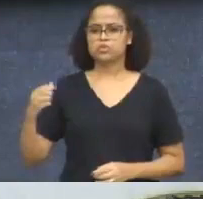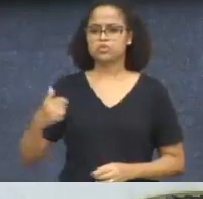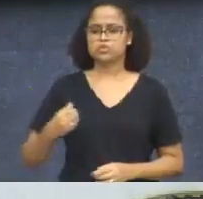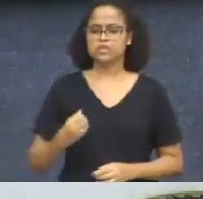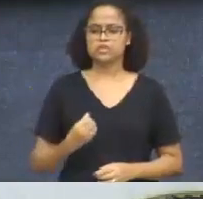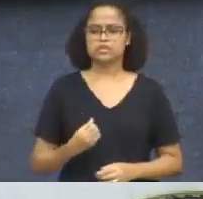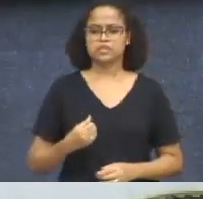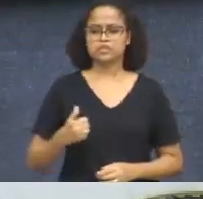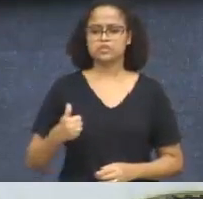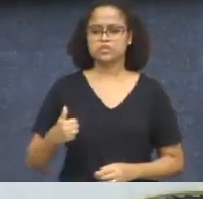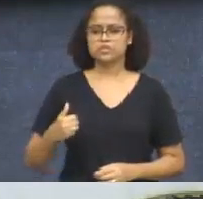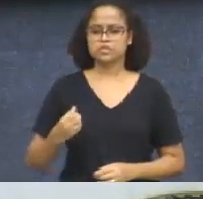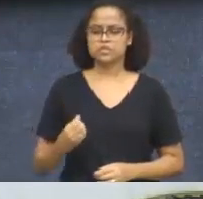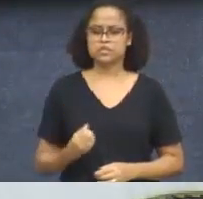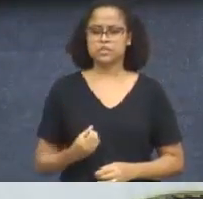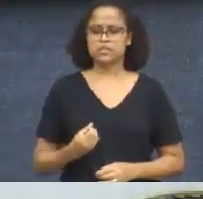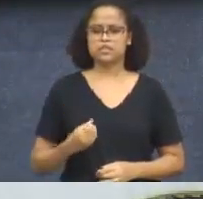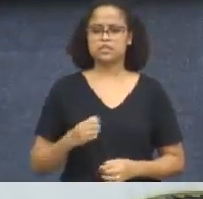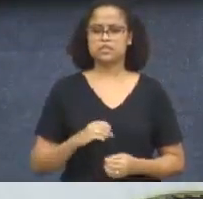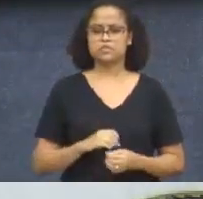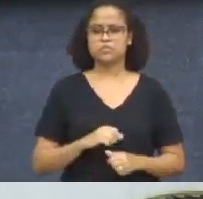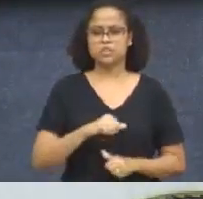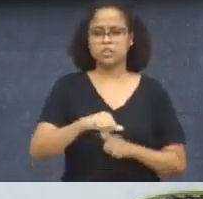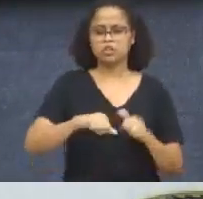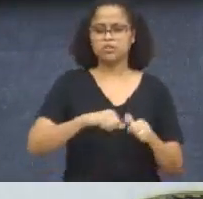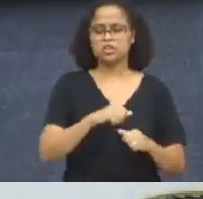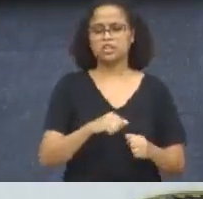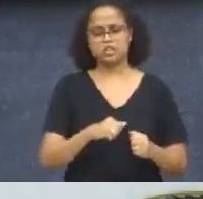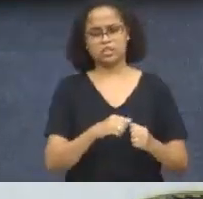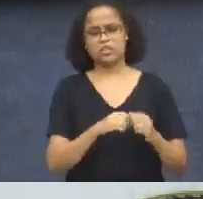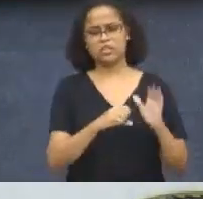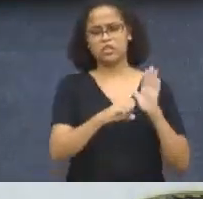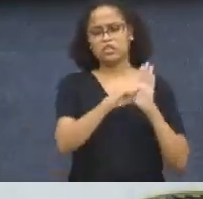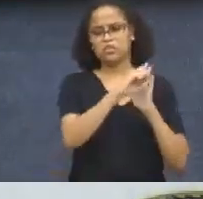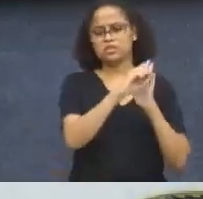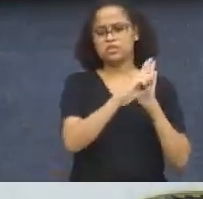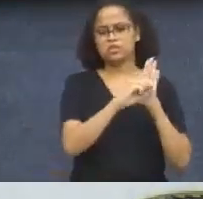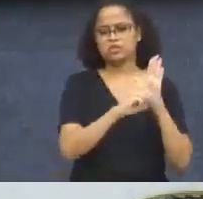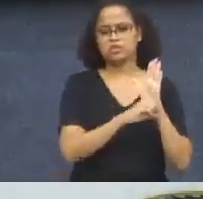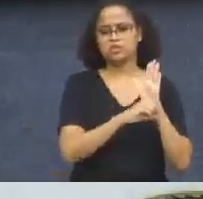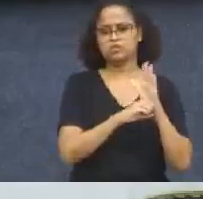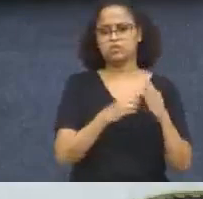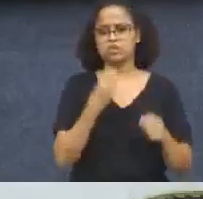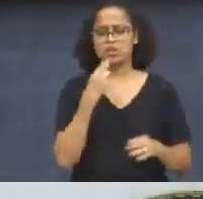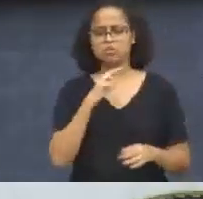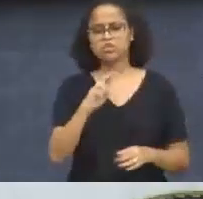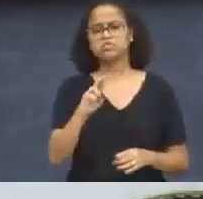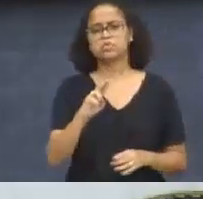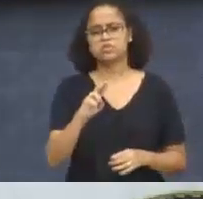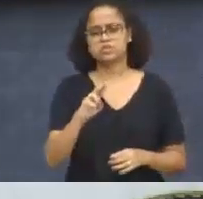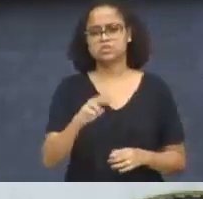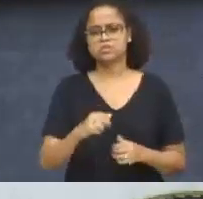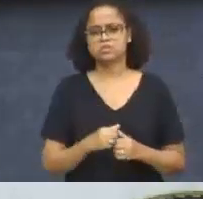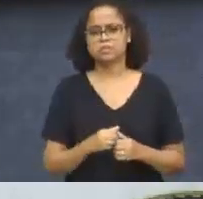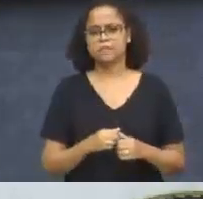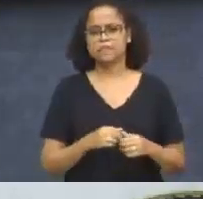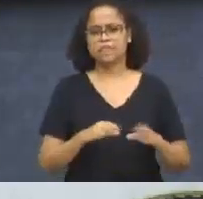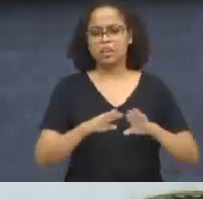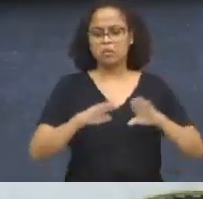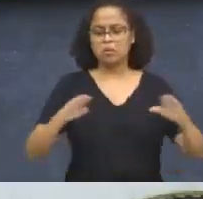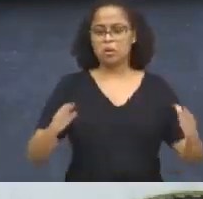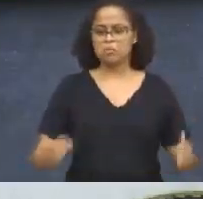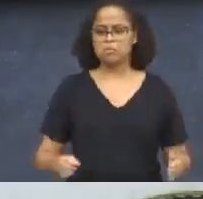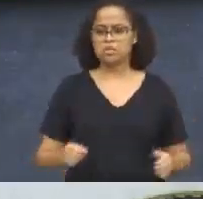que institui o Estatuto dos Servidores da Câmara Municipal de Belo Horizonte e dá outras providências. Autoria, mesa